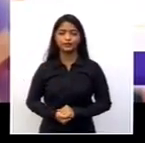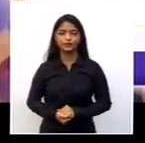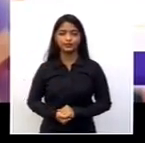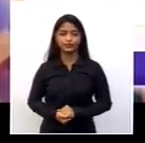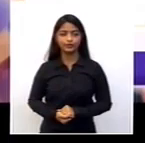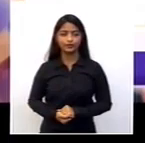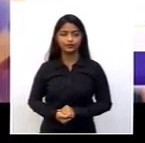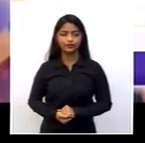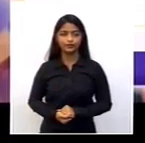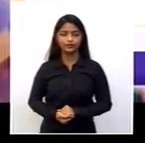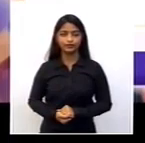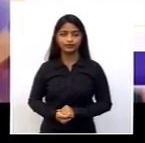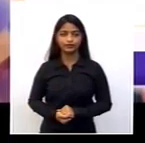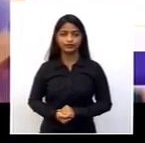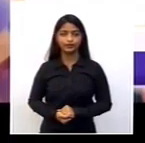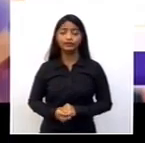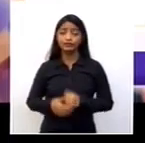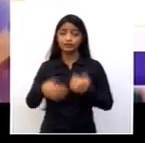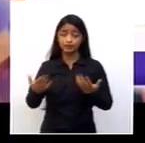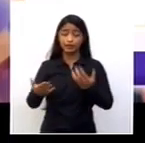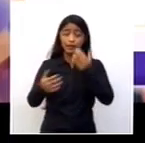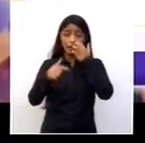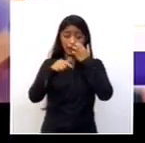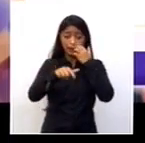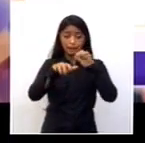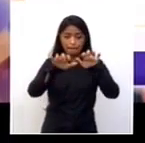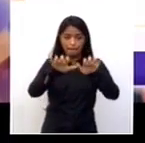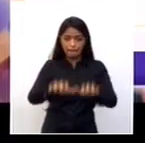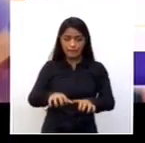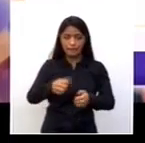Esse mural foi utilizado